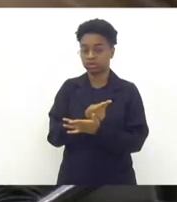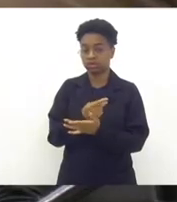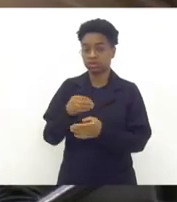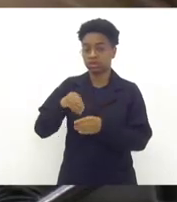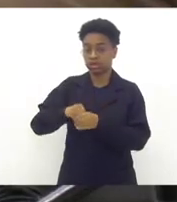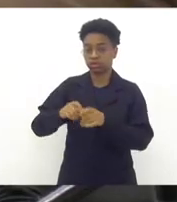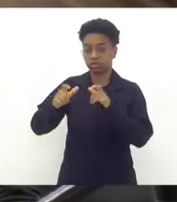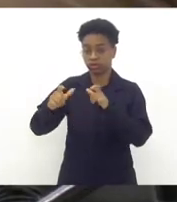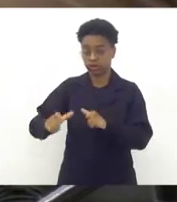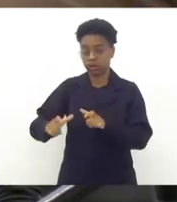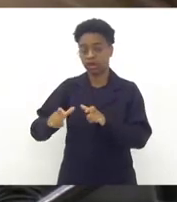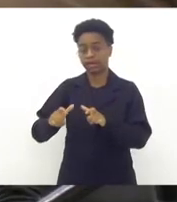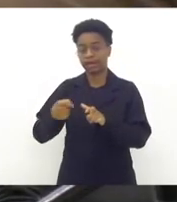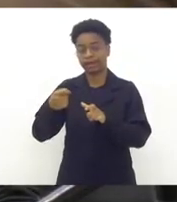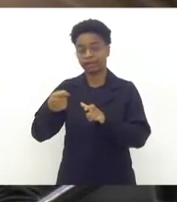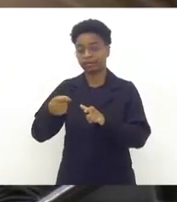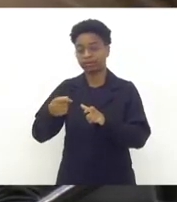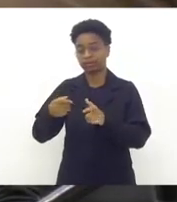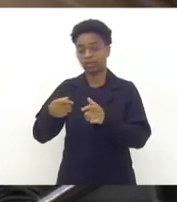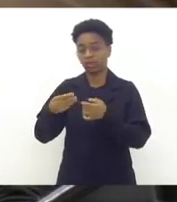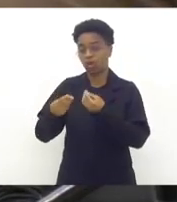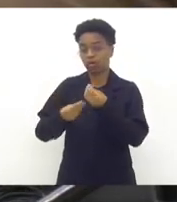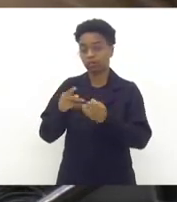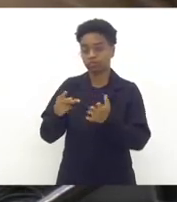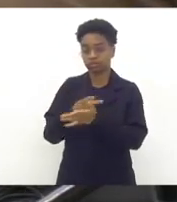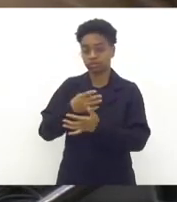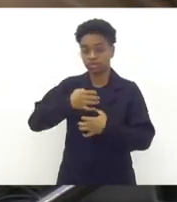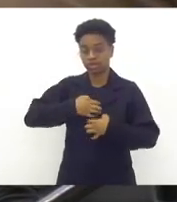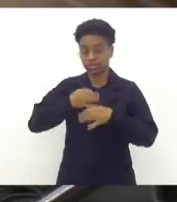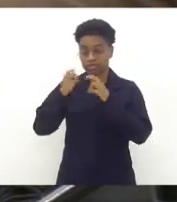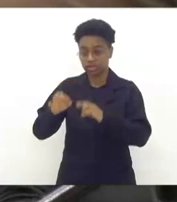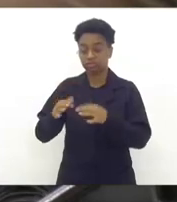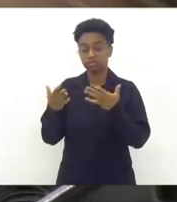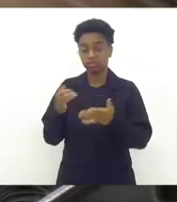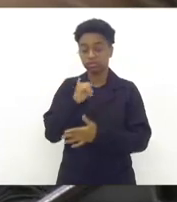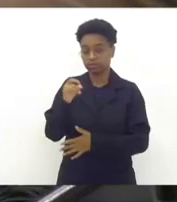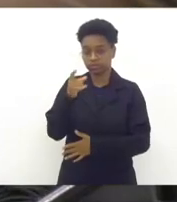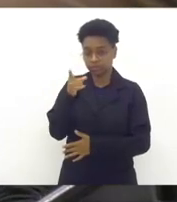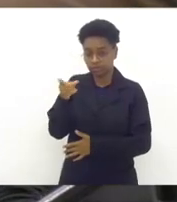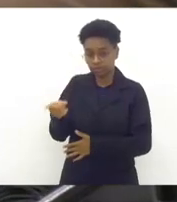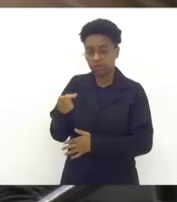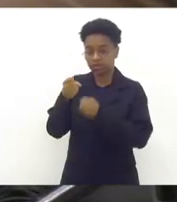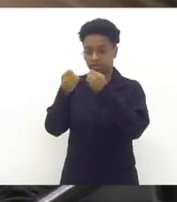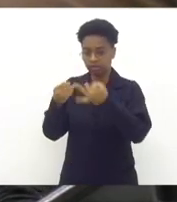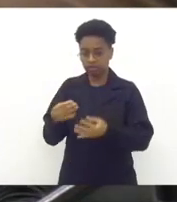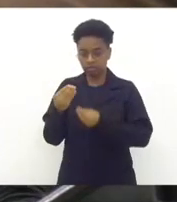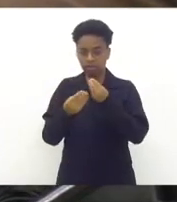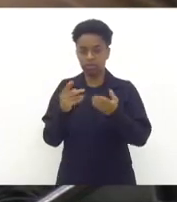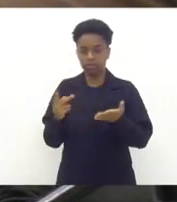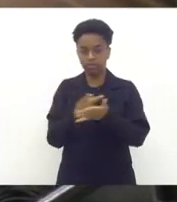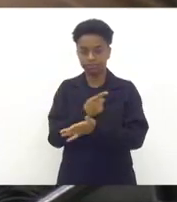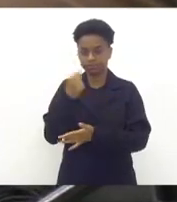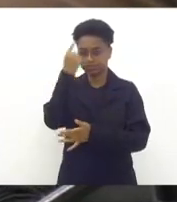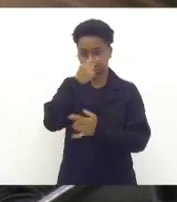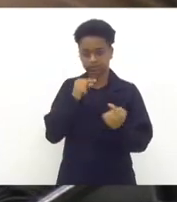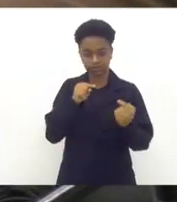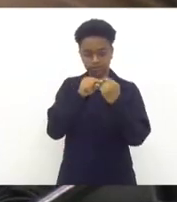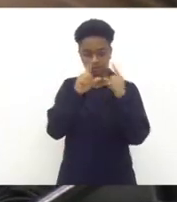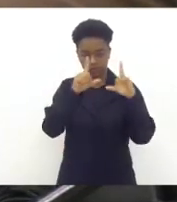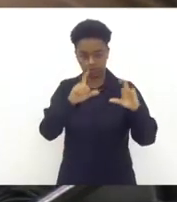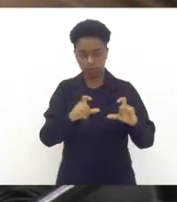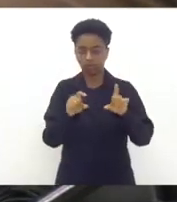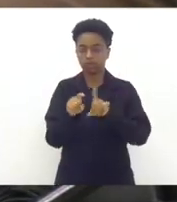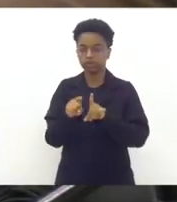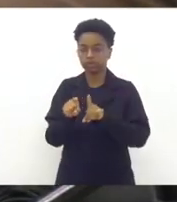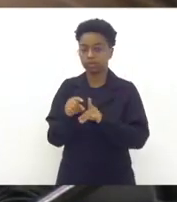amparo legal e da maneira correta. Então, o senhor poder relatar como foi o seu reconhecimento fotográfico e como